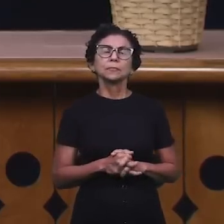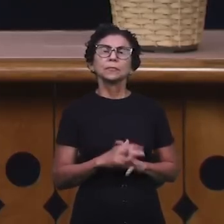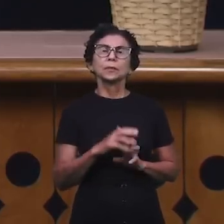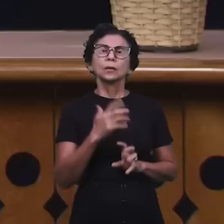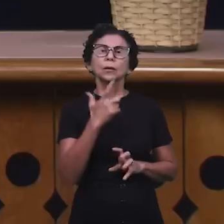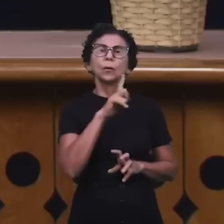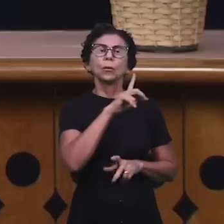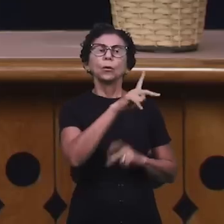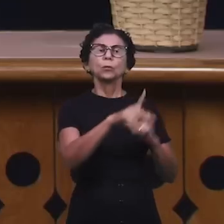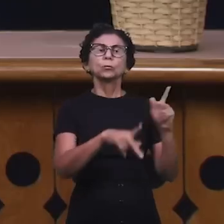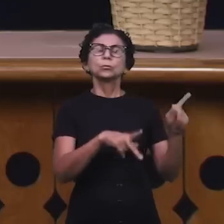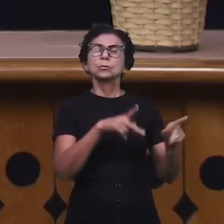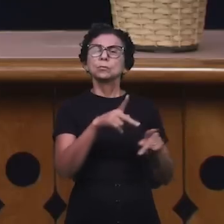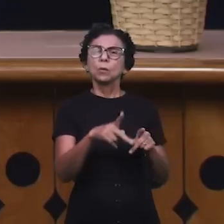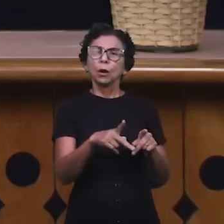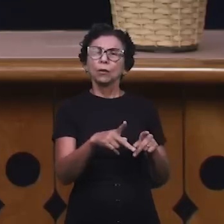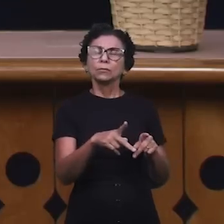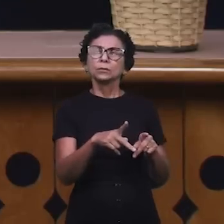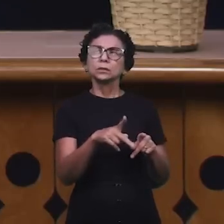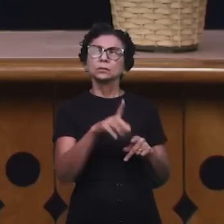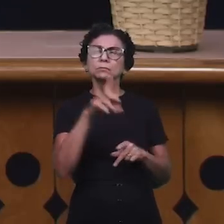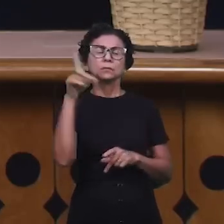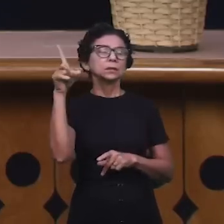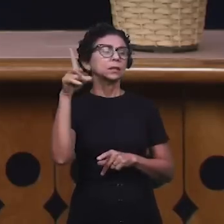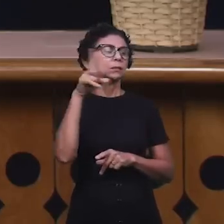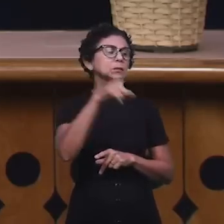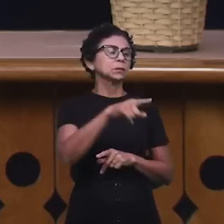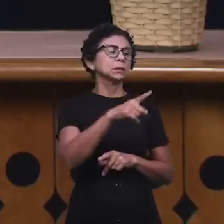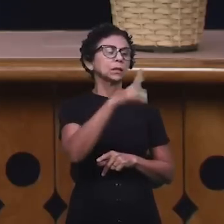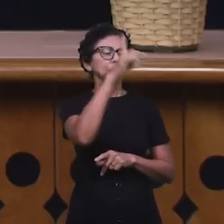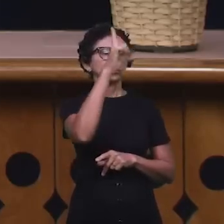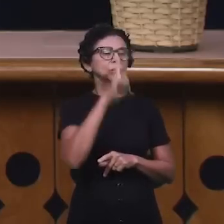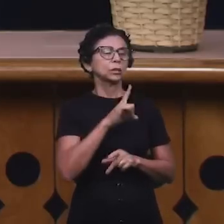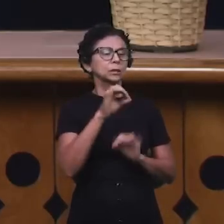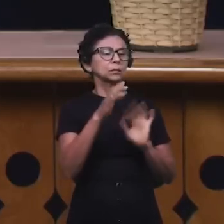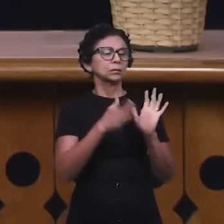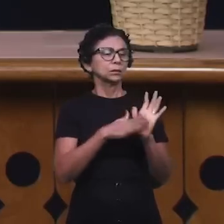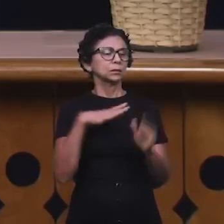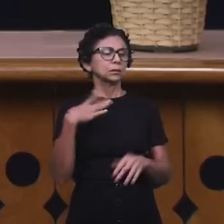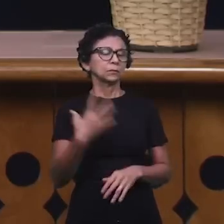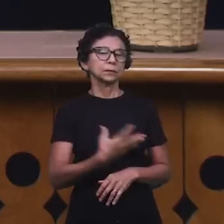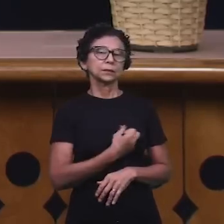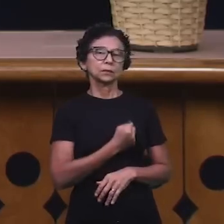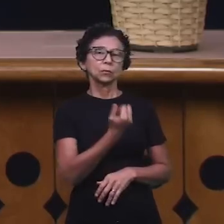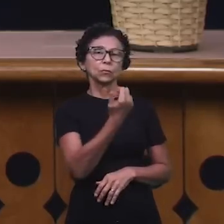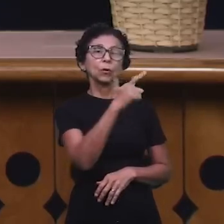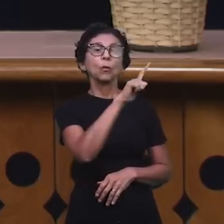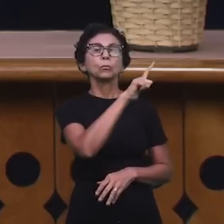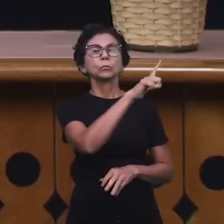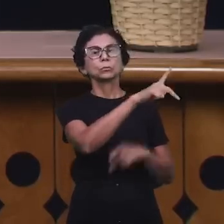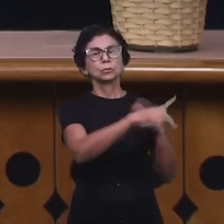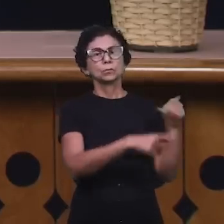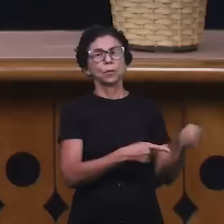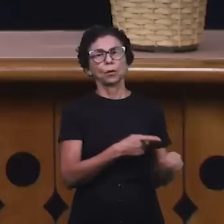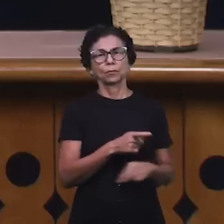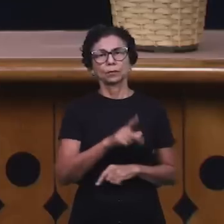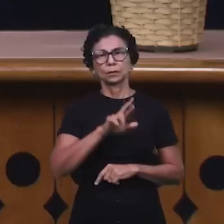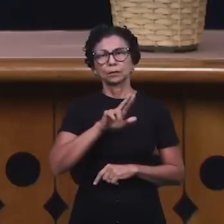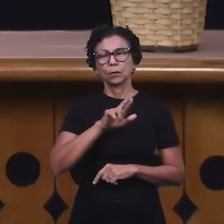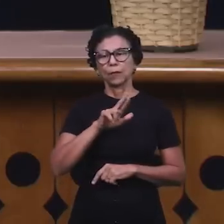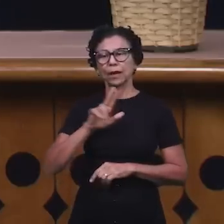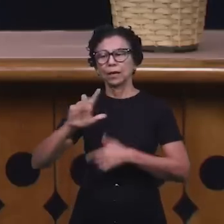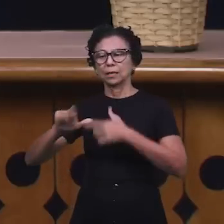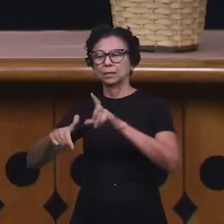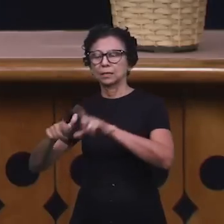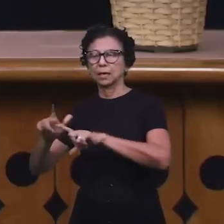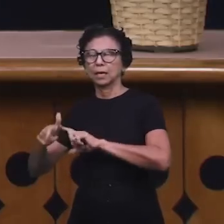Deus, chamados gentios, as outras gentes que não são Israel. E fez um acordo com eles. Na